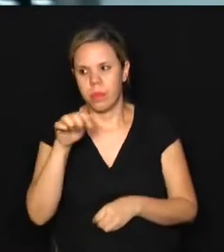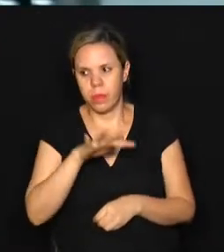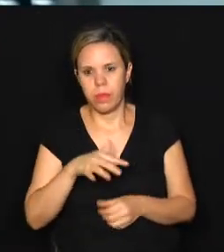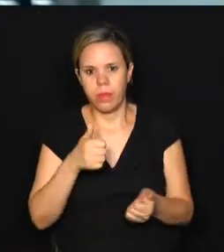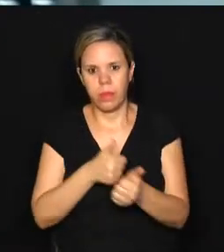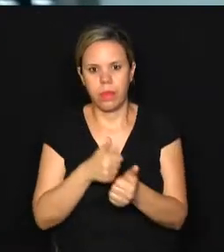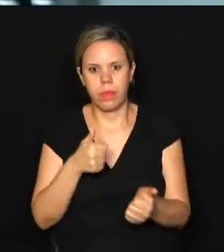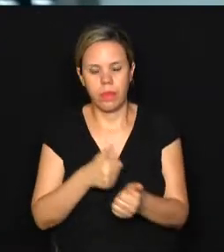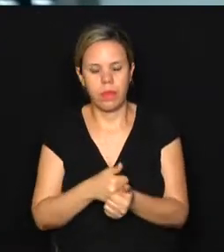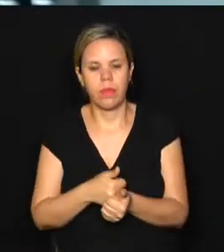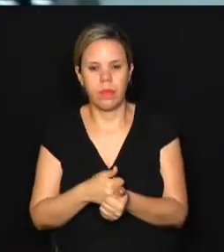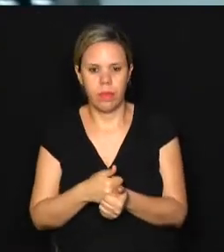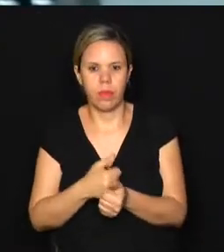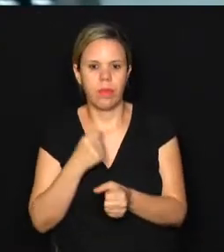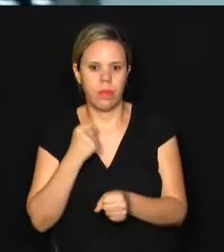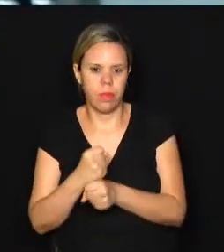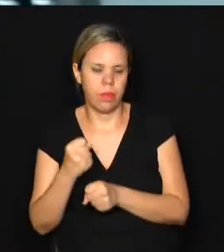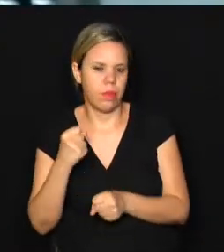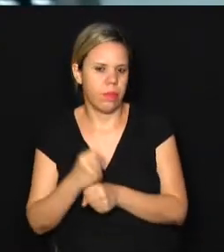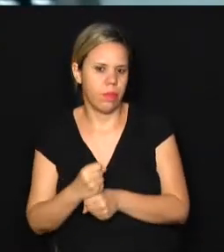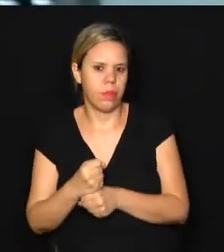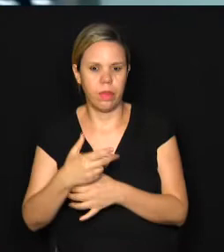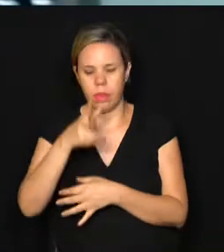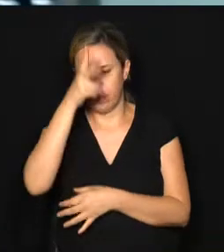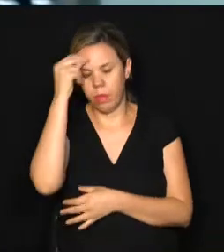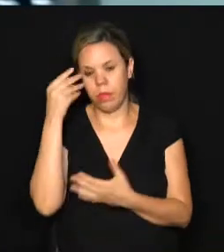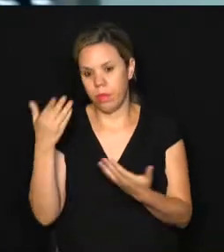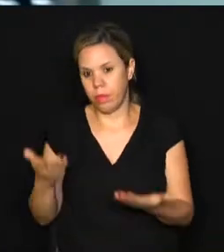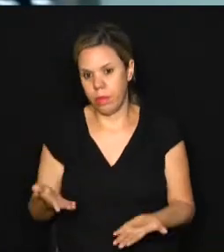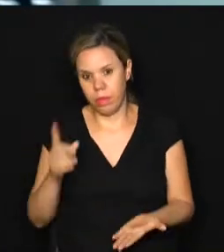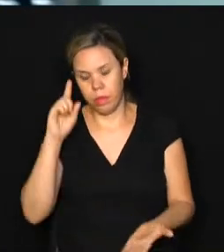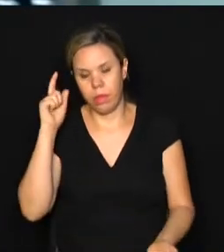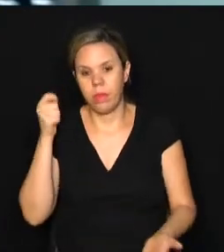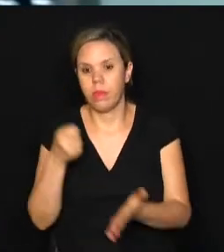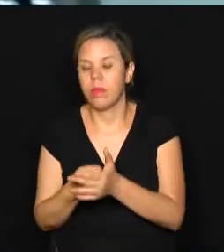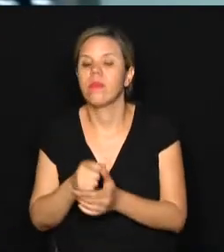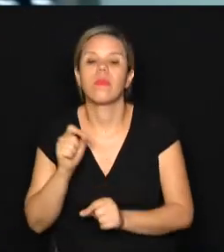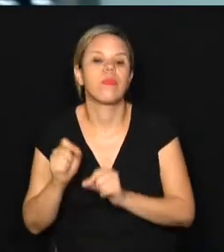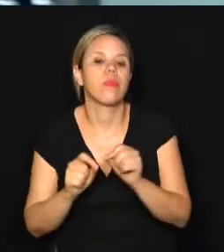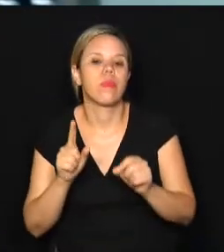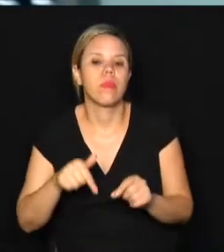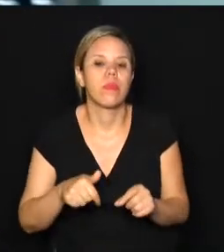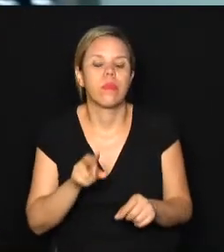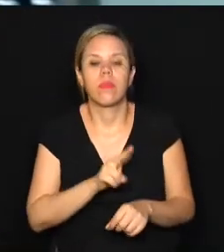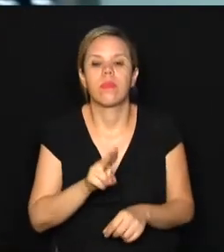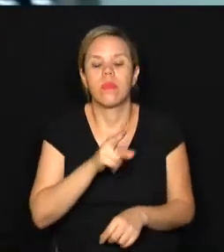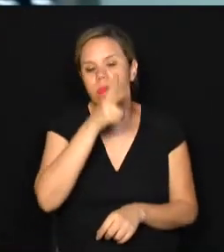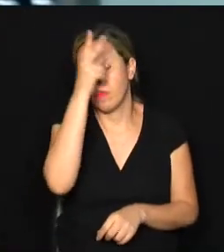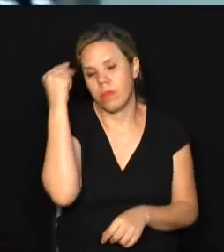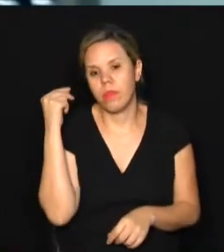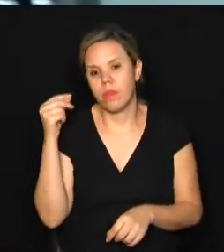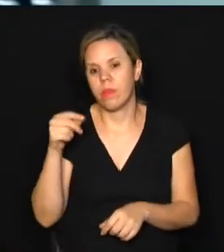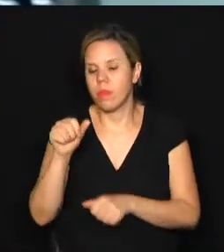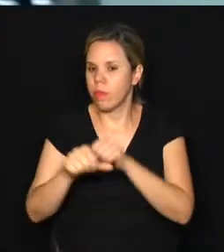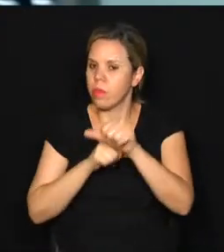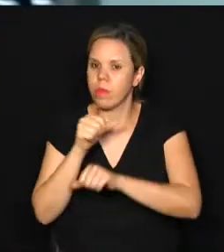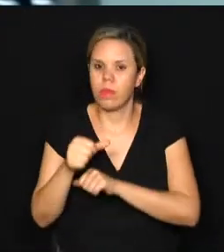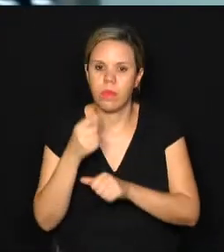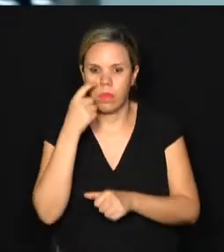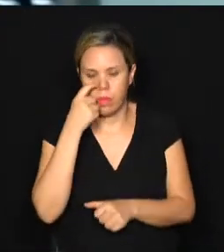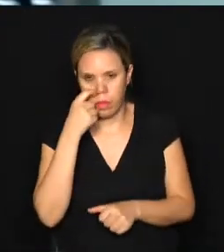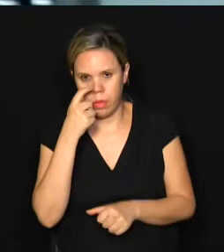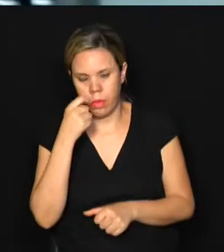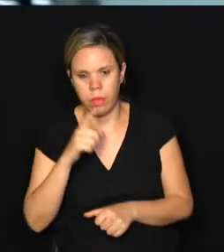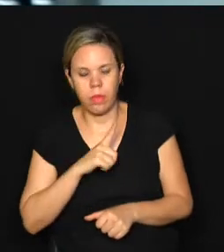são as obras públicas. Então, essa decisão do que é ou não de utilidade pública tem que mudar. A gente tem